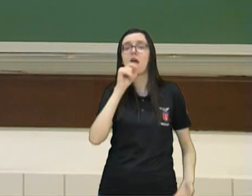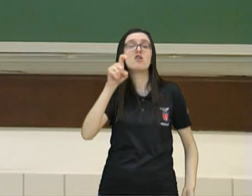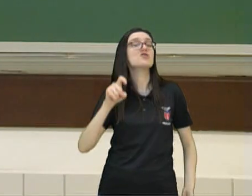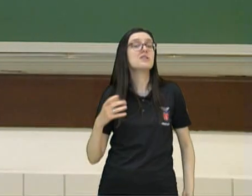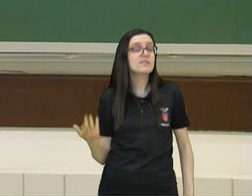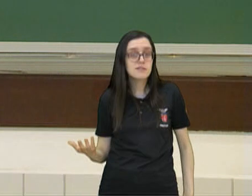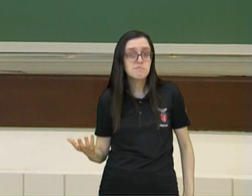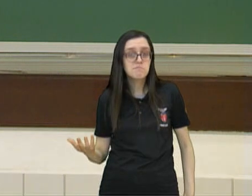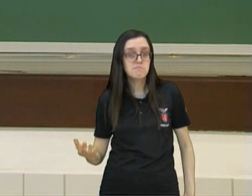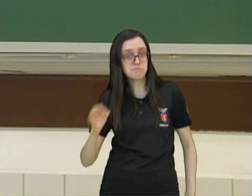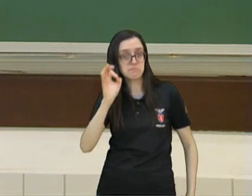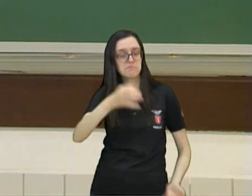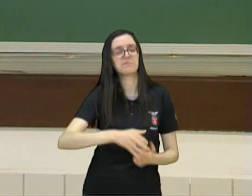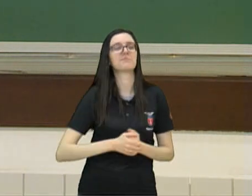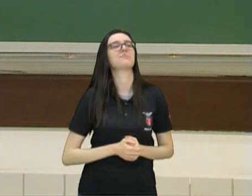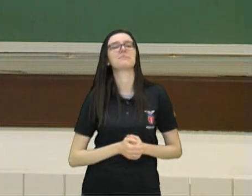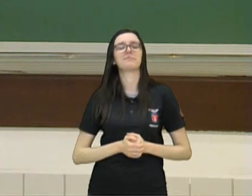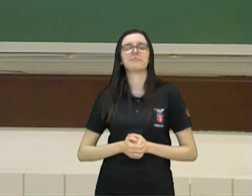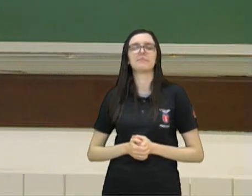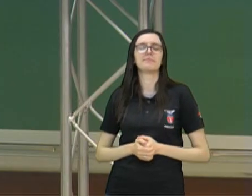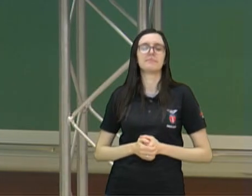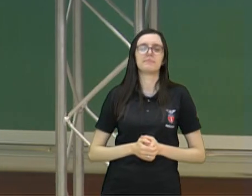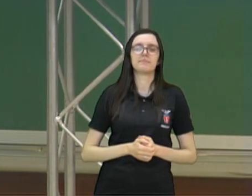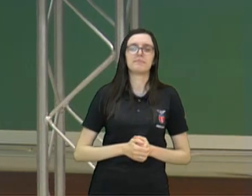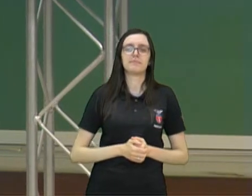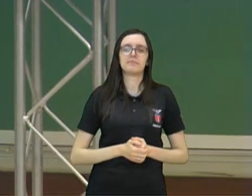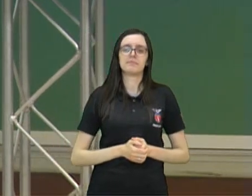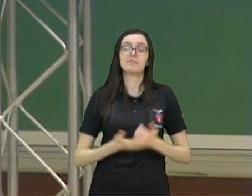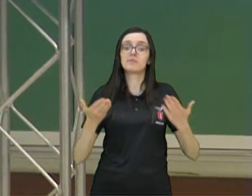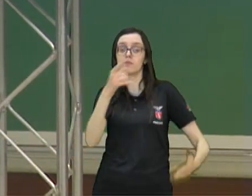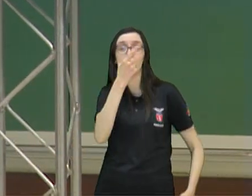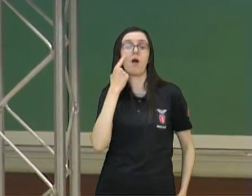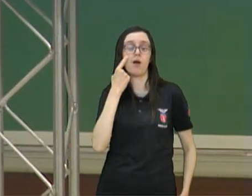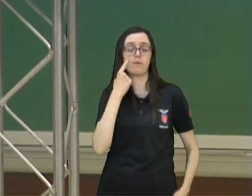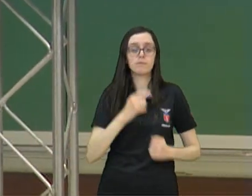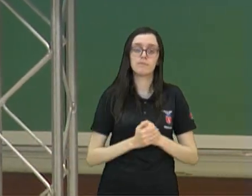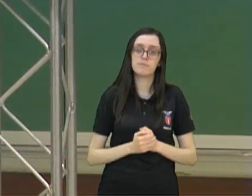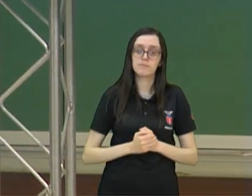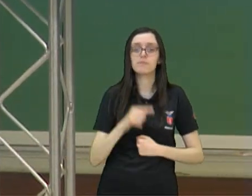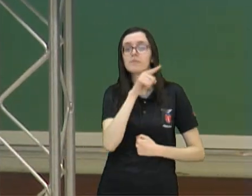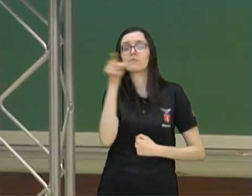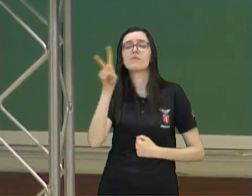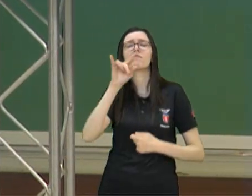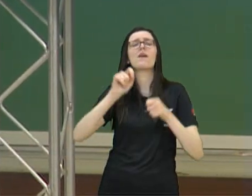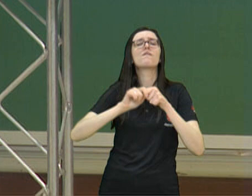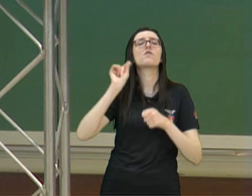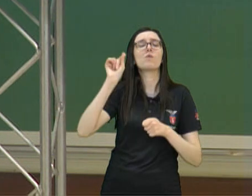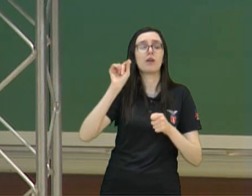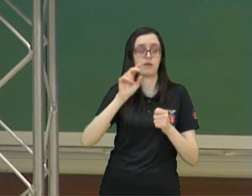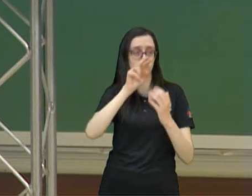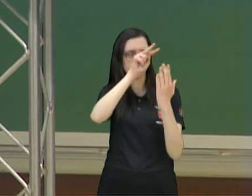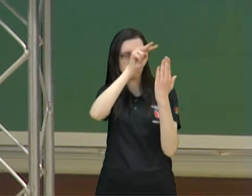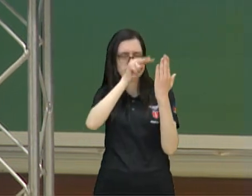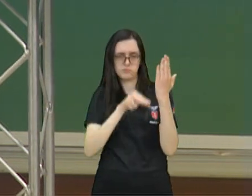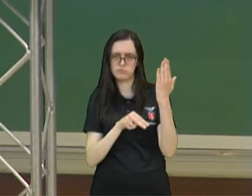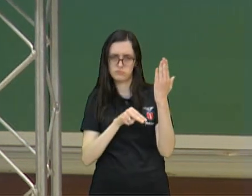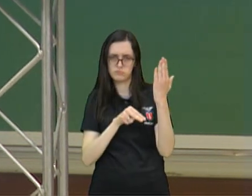X, certo? Então, olha só, vocês vão fazer a